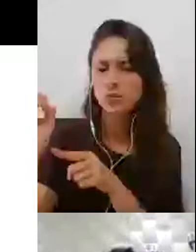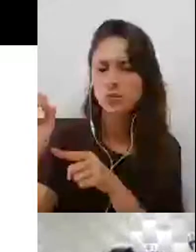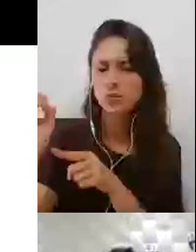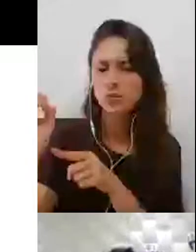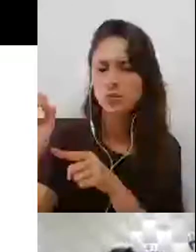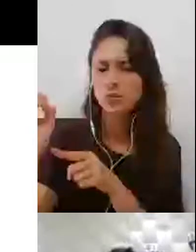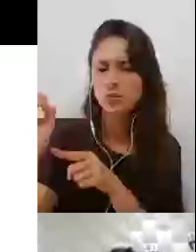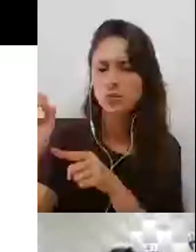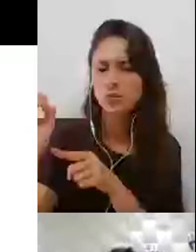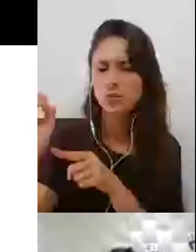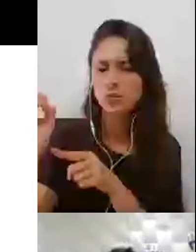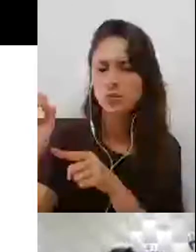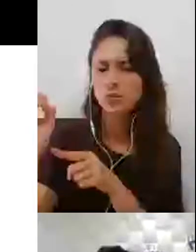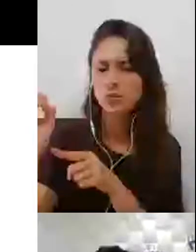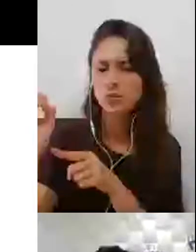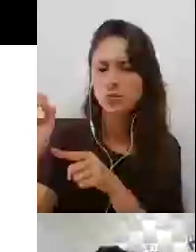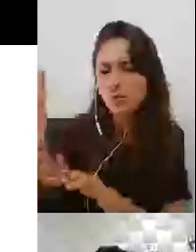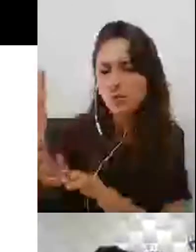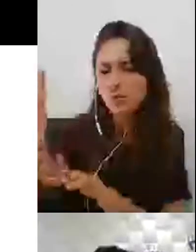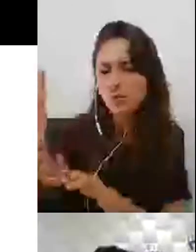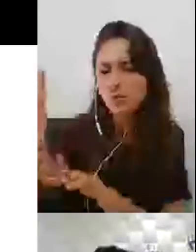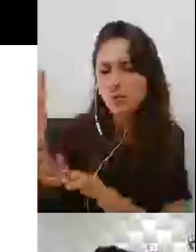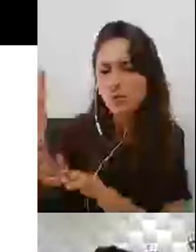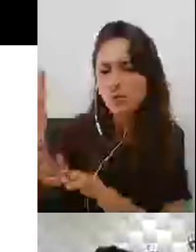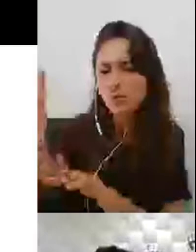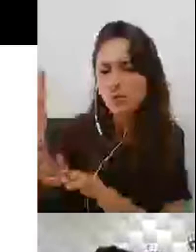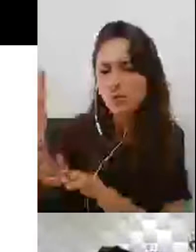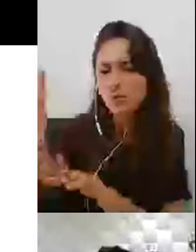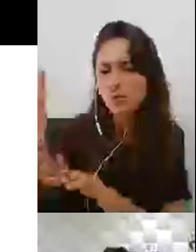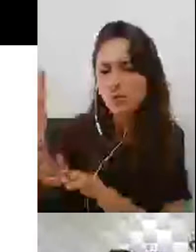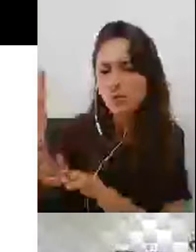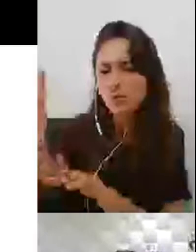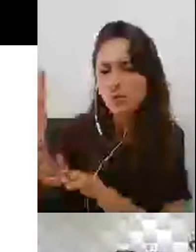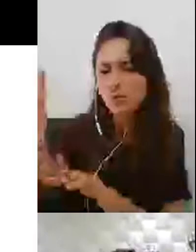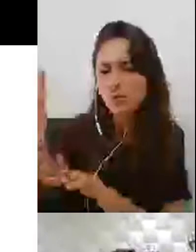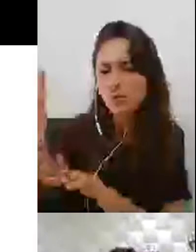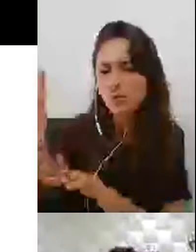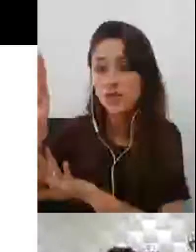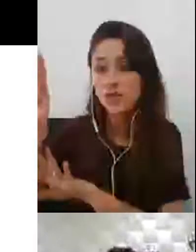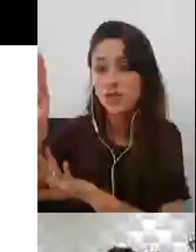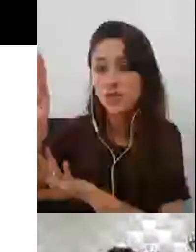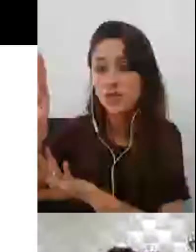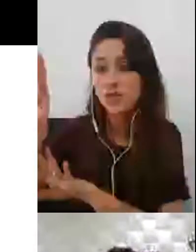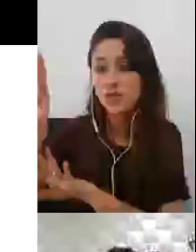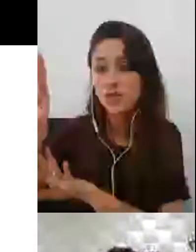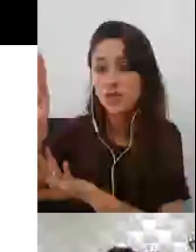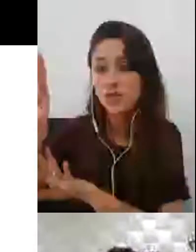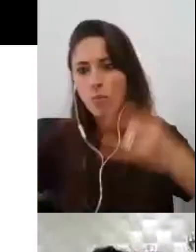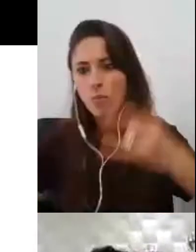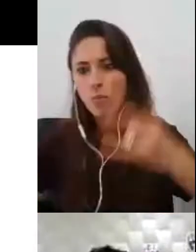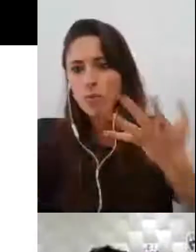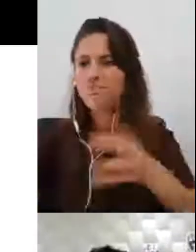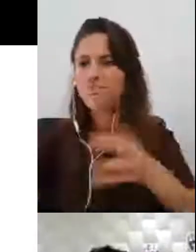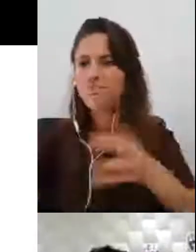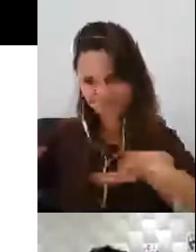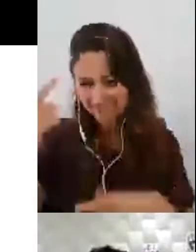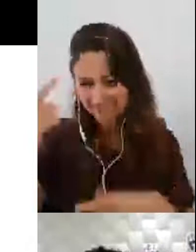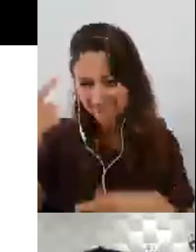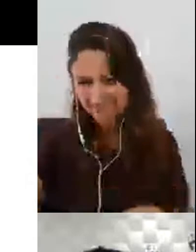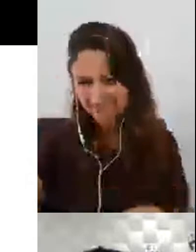de computadores sendo colocado na parte de automatizações, colocando robôs e começando a desenvolver